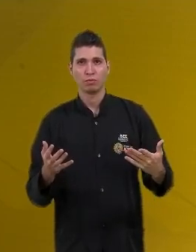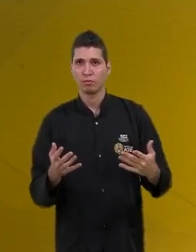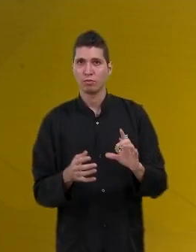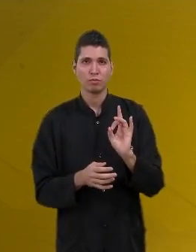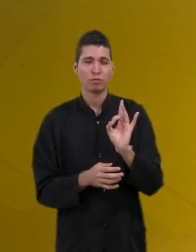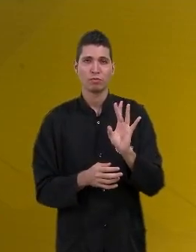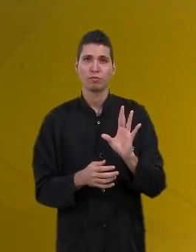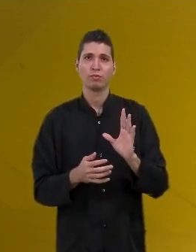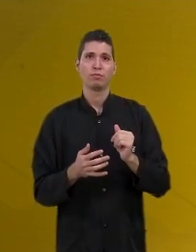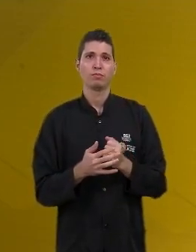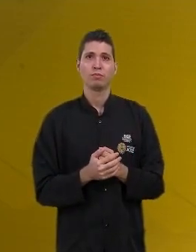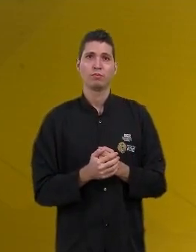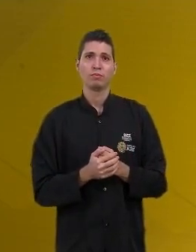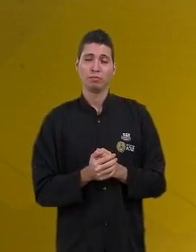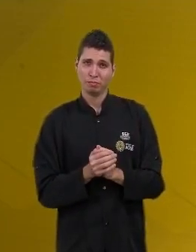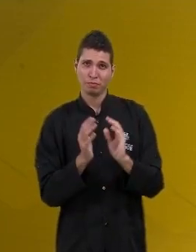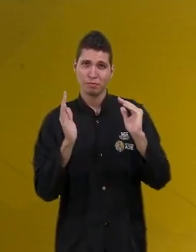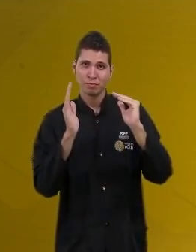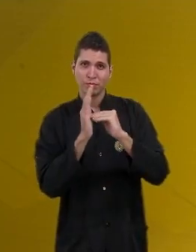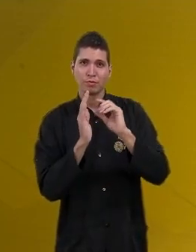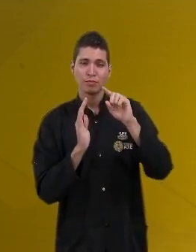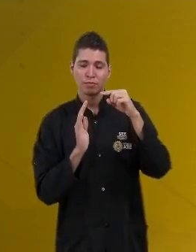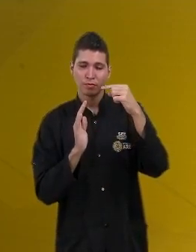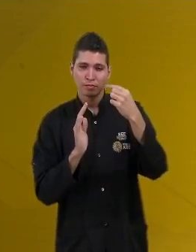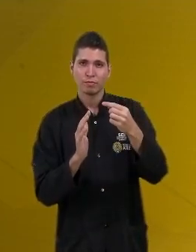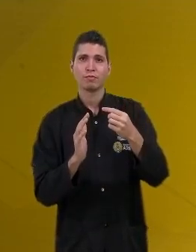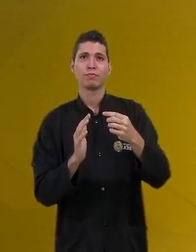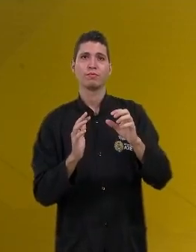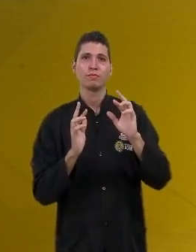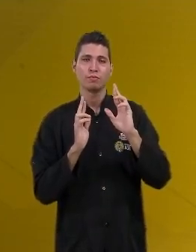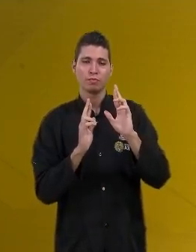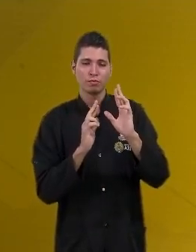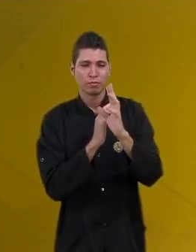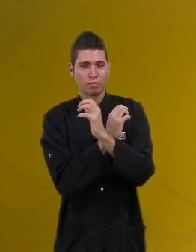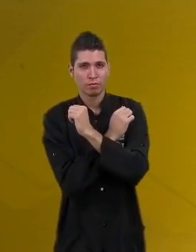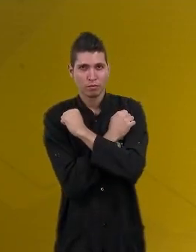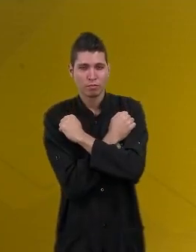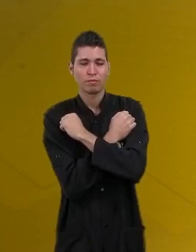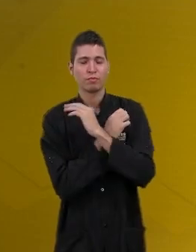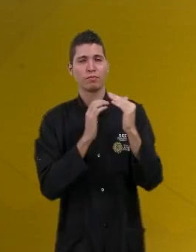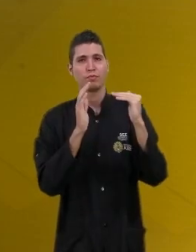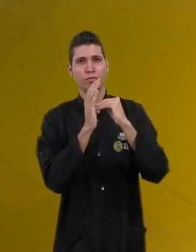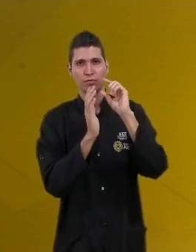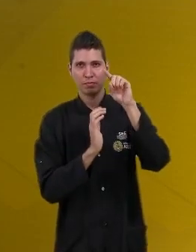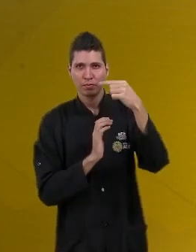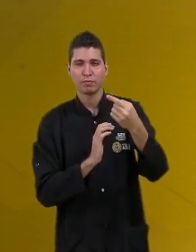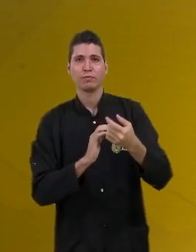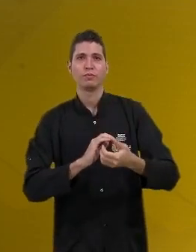Nós vamos ficar por aqui. Eu desejo um forte abraço para vocês e até a próxima.